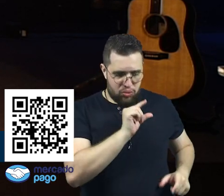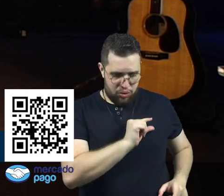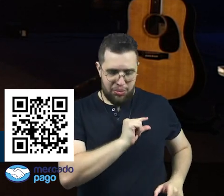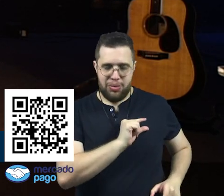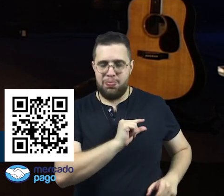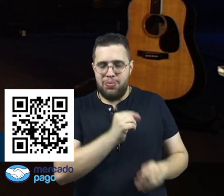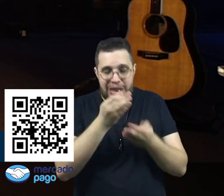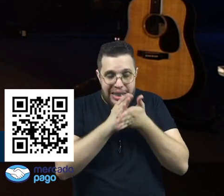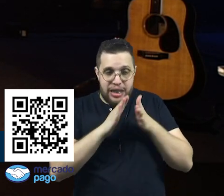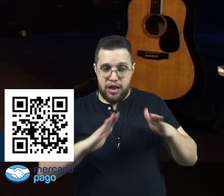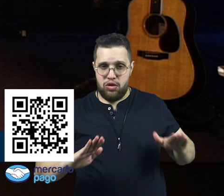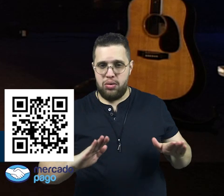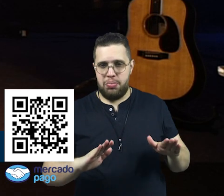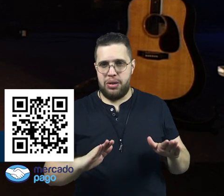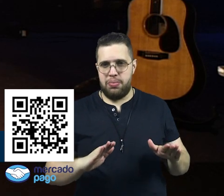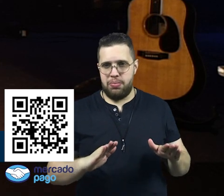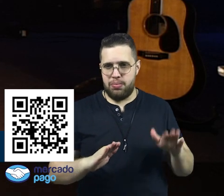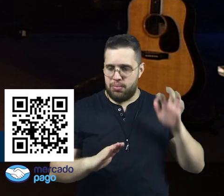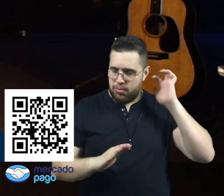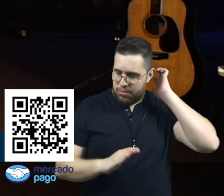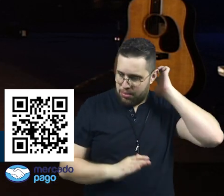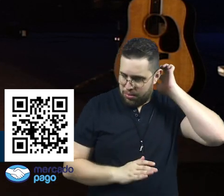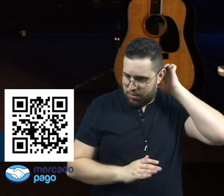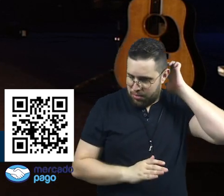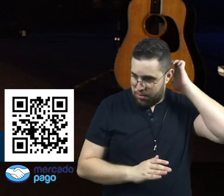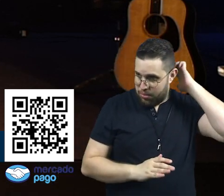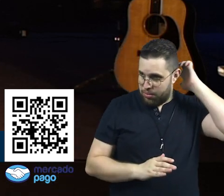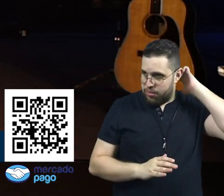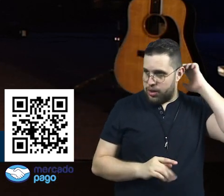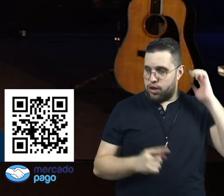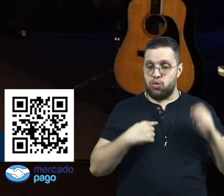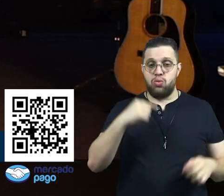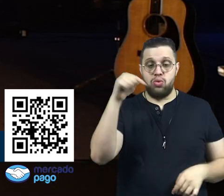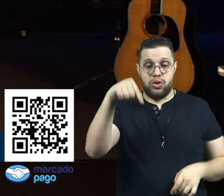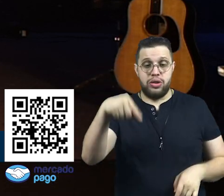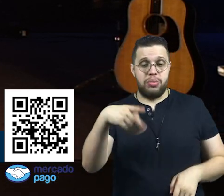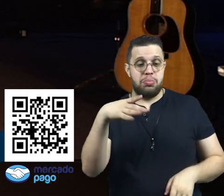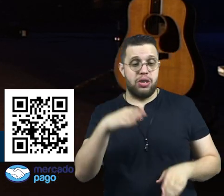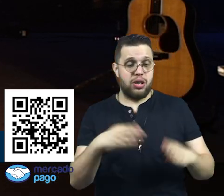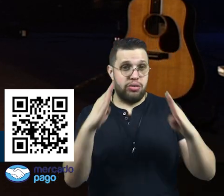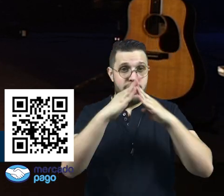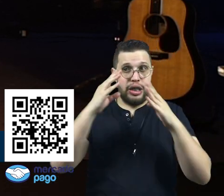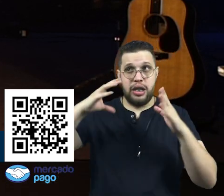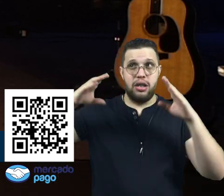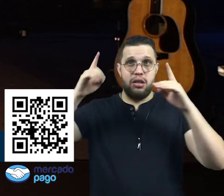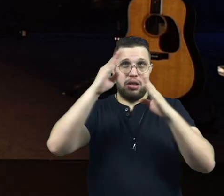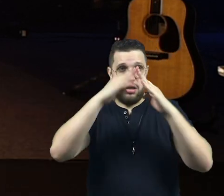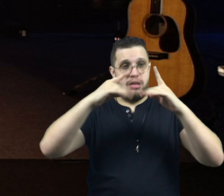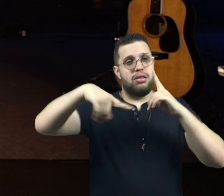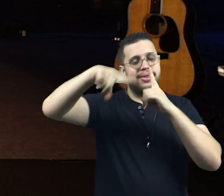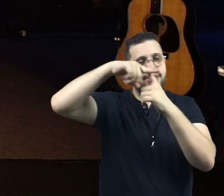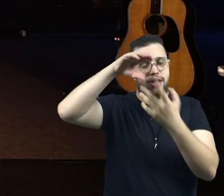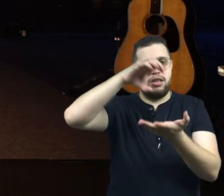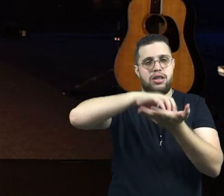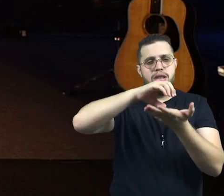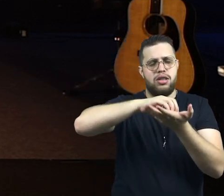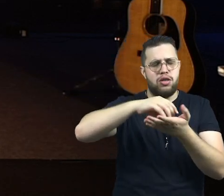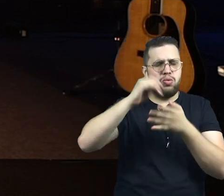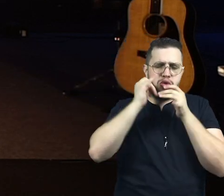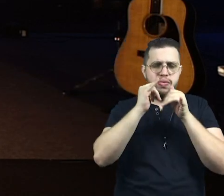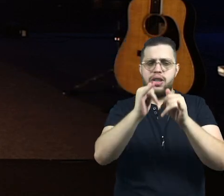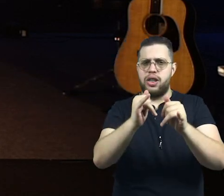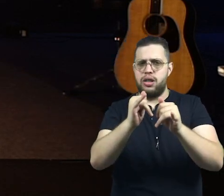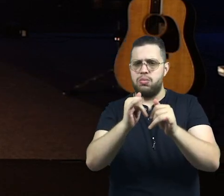acontecer. Sabe uma coisa que os membros da Igreja Central já ouviram por muitas vezes eu falar isso, e eu quero repetir: